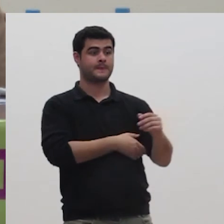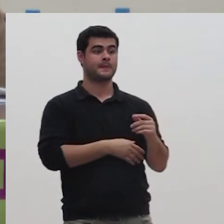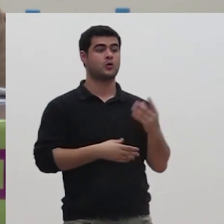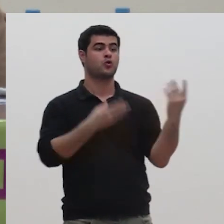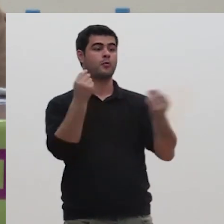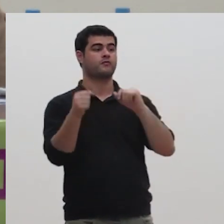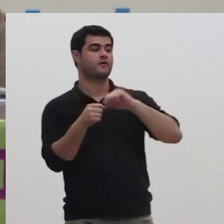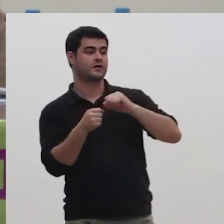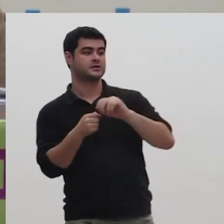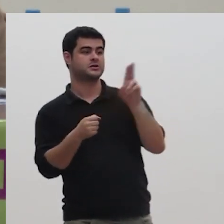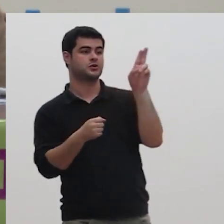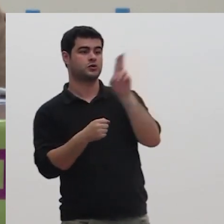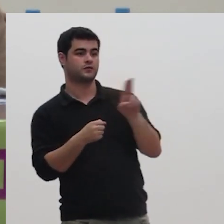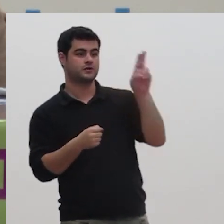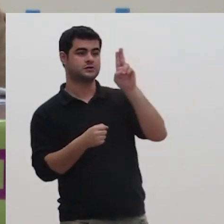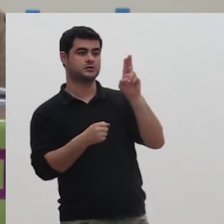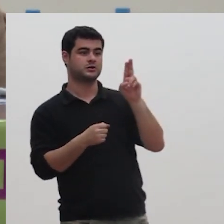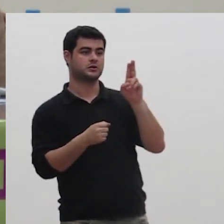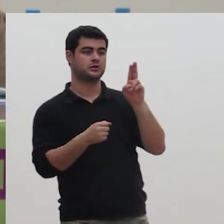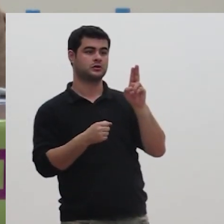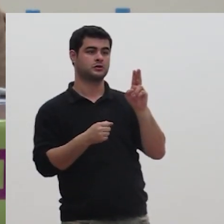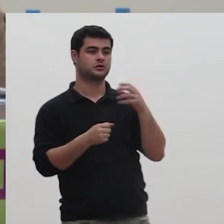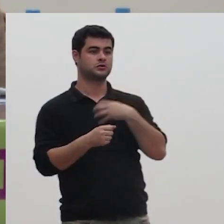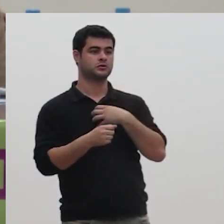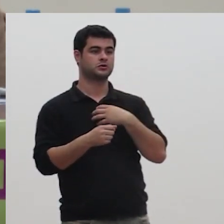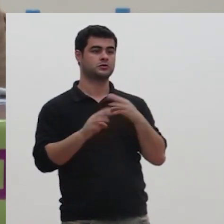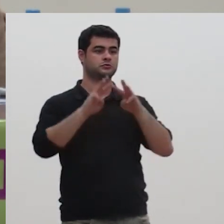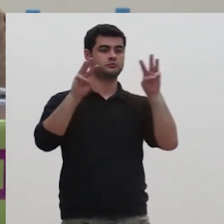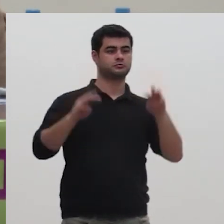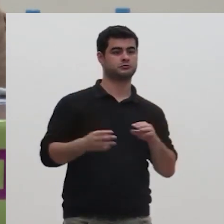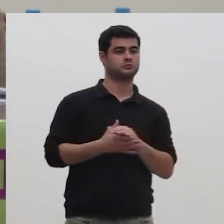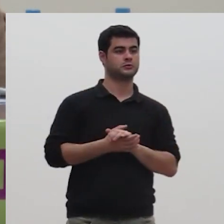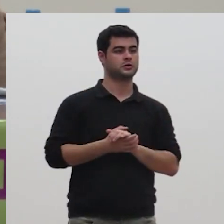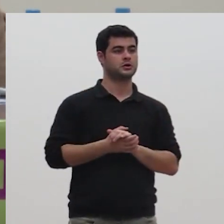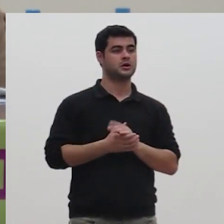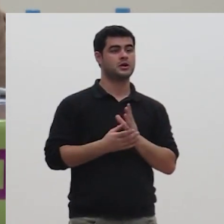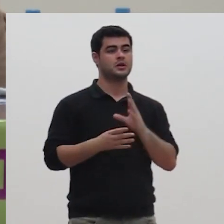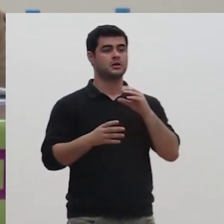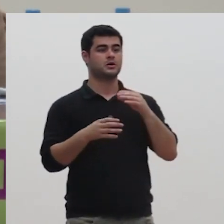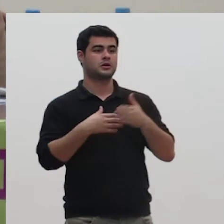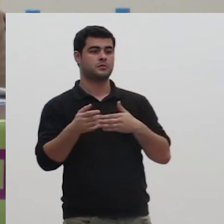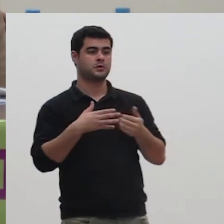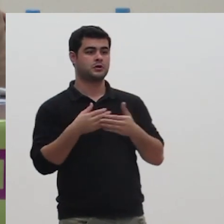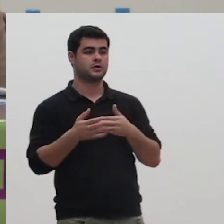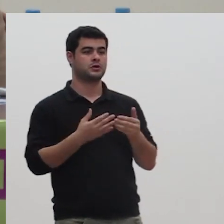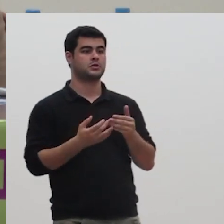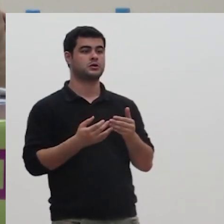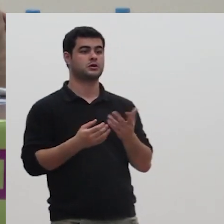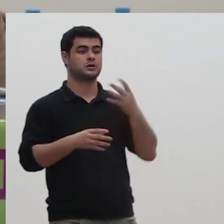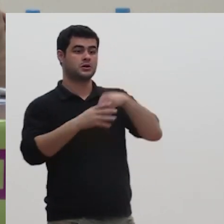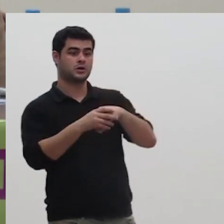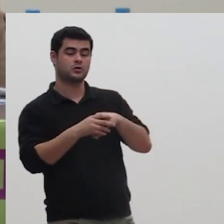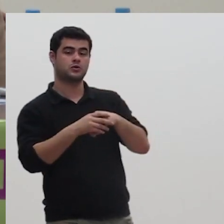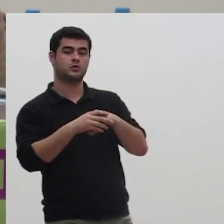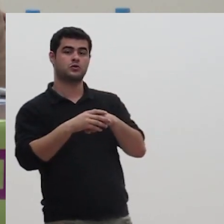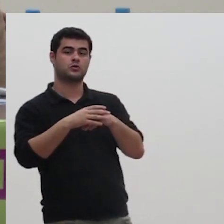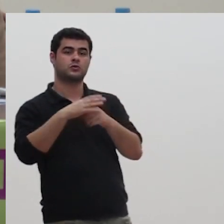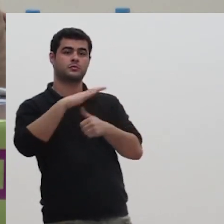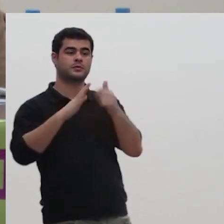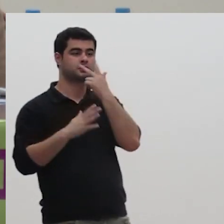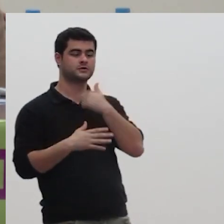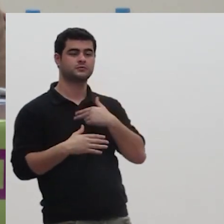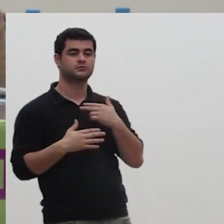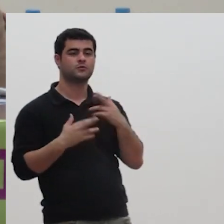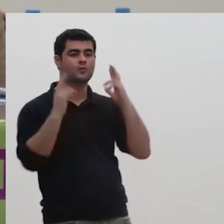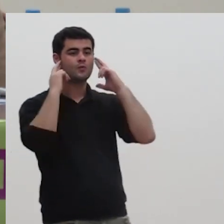essa universidade ser fluir um pouco melhor as decisões. Em todo lugar que a gente vai, eu e a Graciela, nós ouvimos que essa universidade tem sido surda com